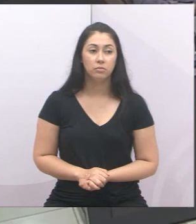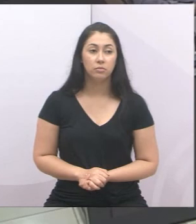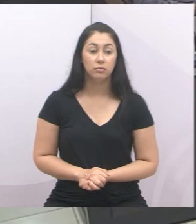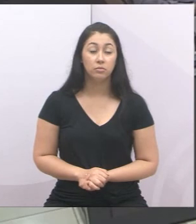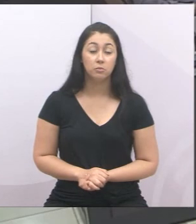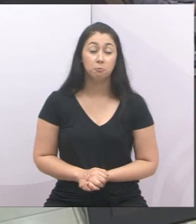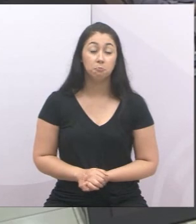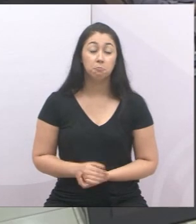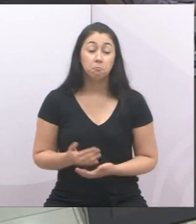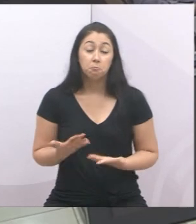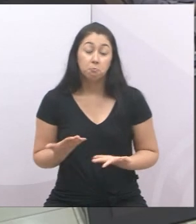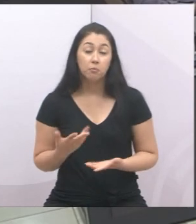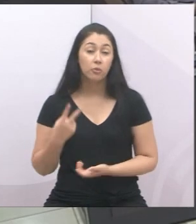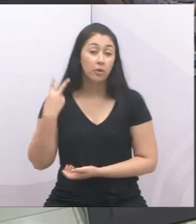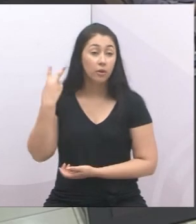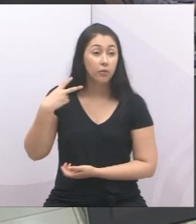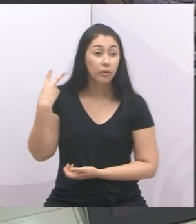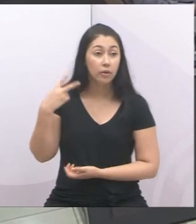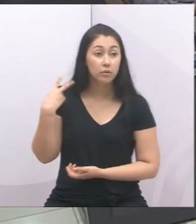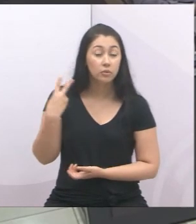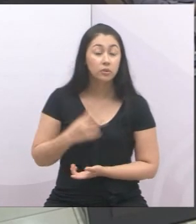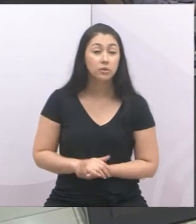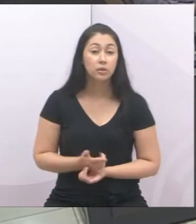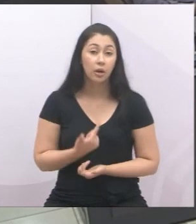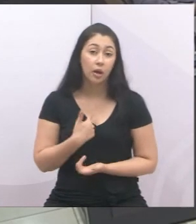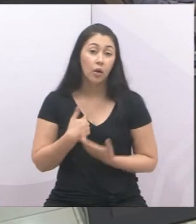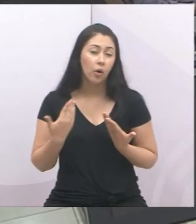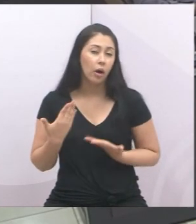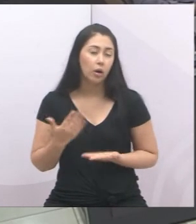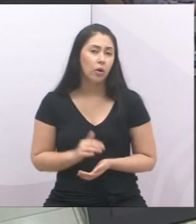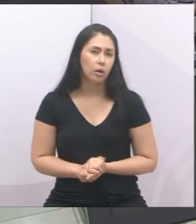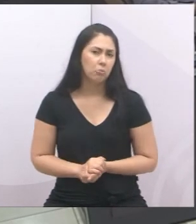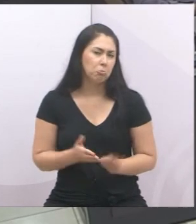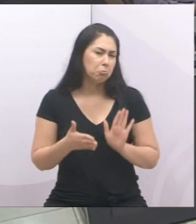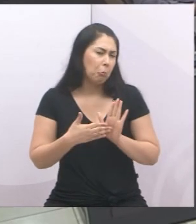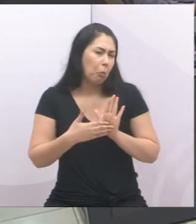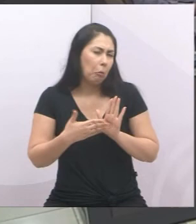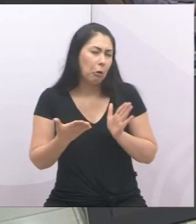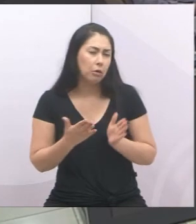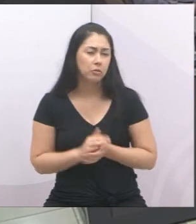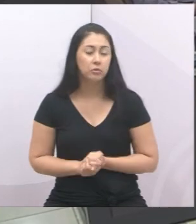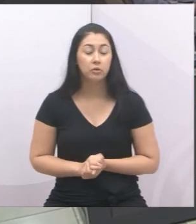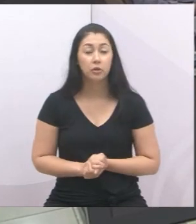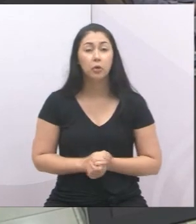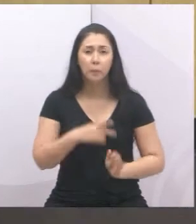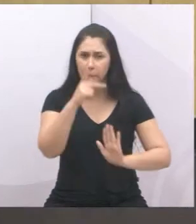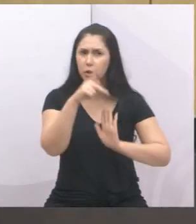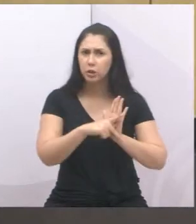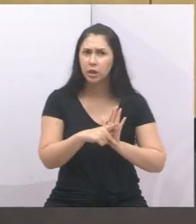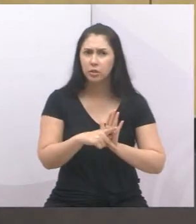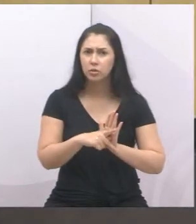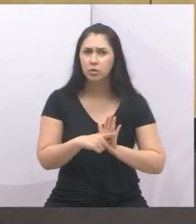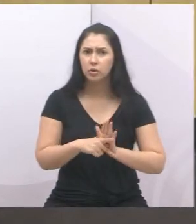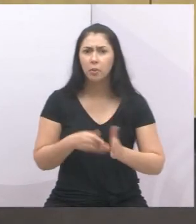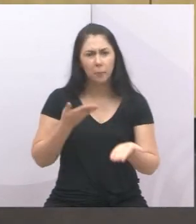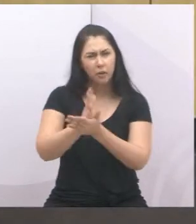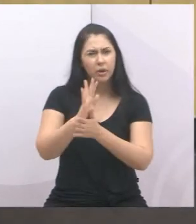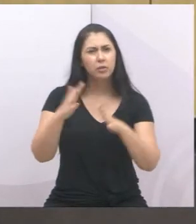Bom, senhores vereadores, eu proponho a todos que esse projeto seja aprovado por